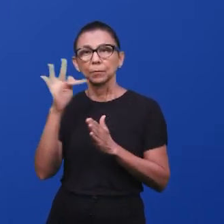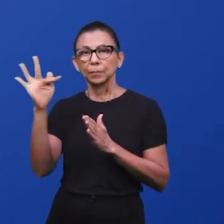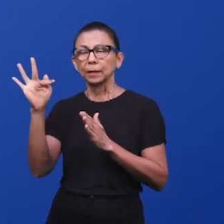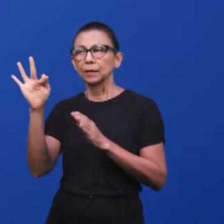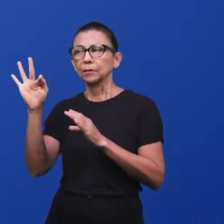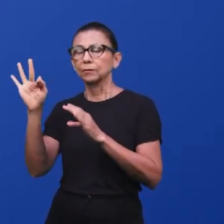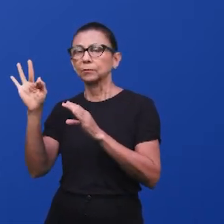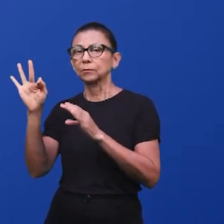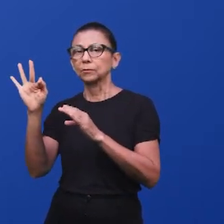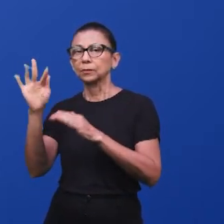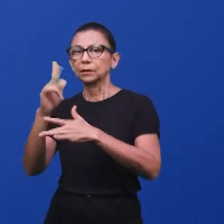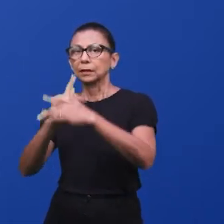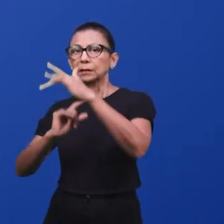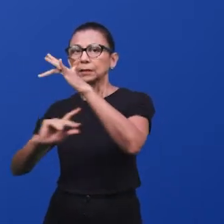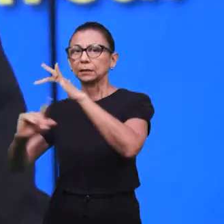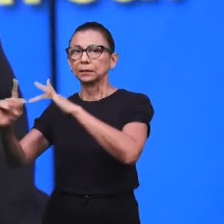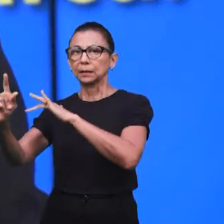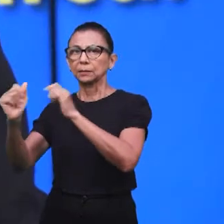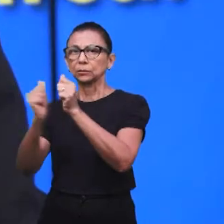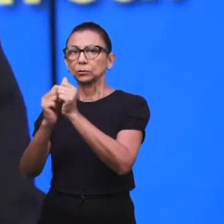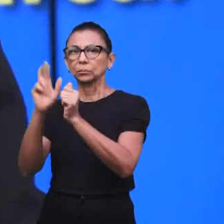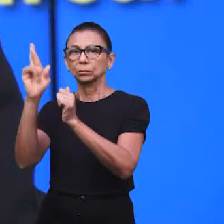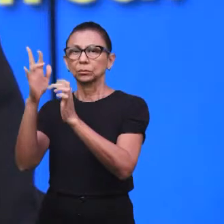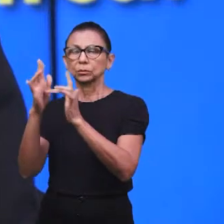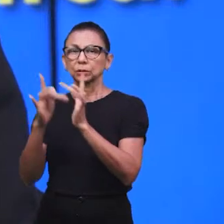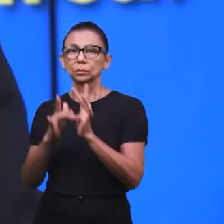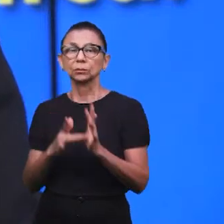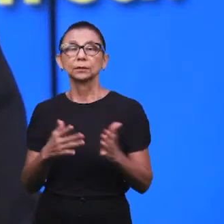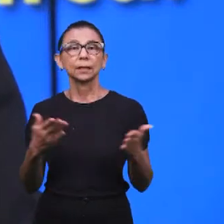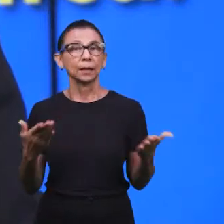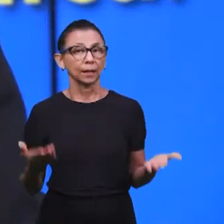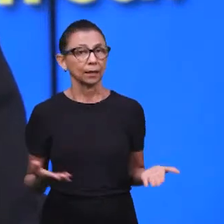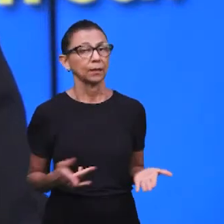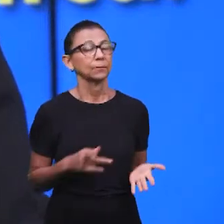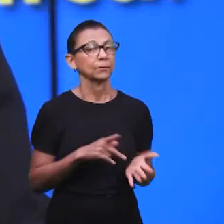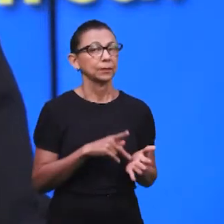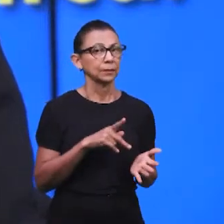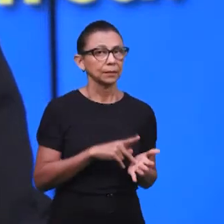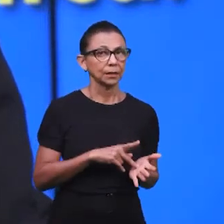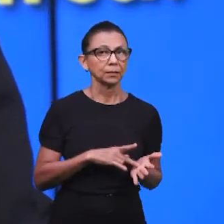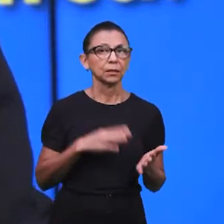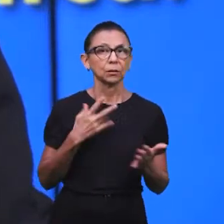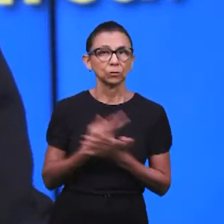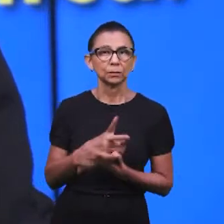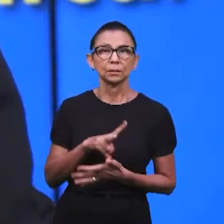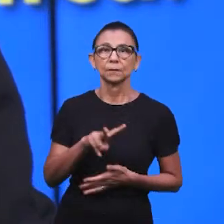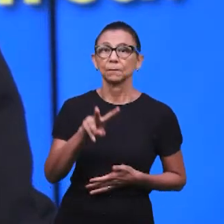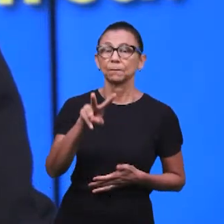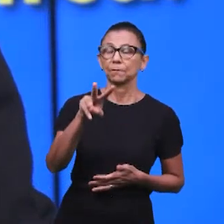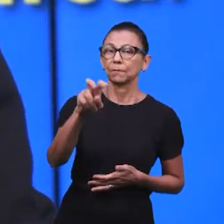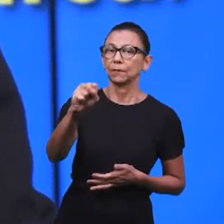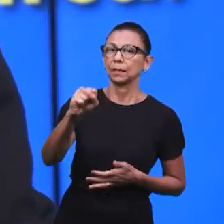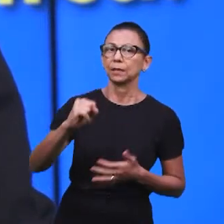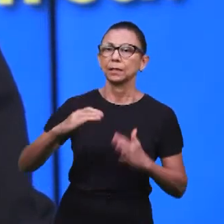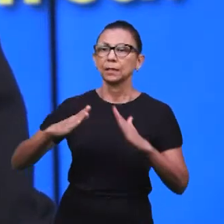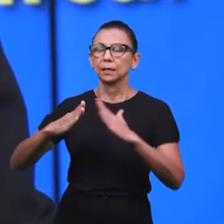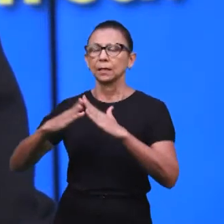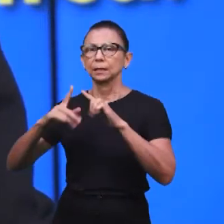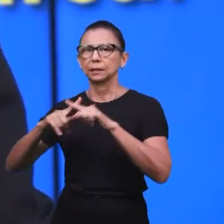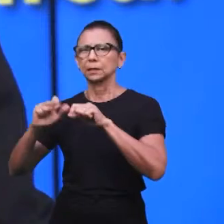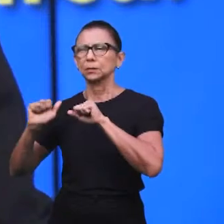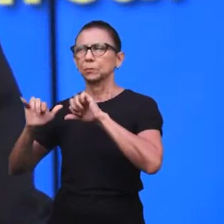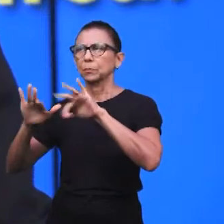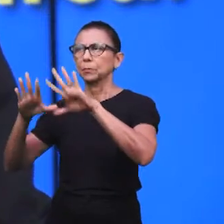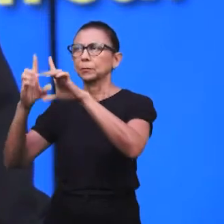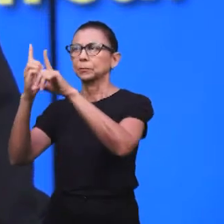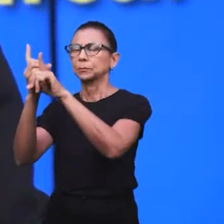Jesus. Amém? Paz do Senhor, meus irmãos. Amém, Gabriel. Foi exatamente assim que se deu, né? A ida da igreja, que vai se dar, né? A